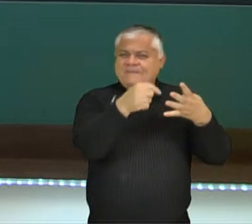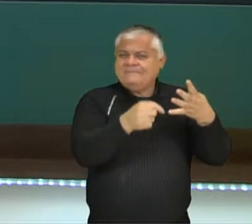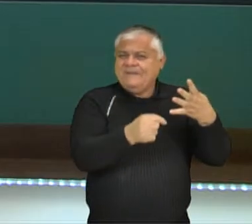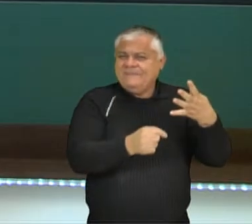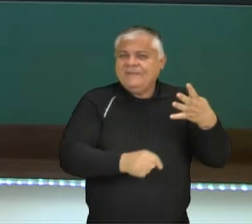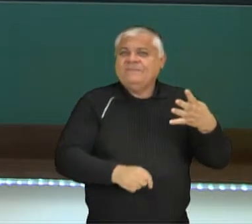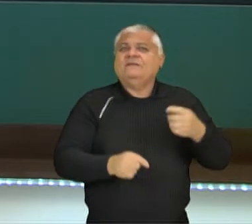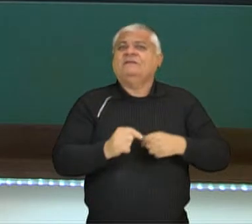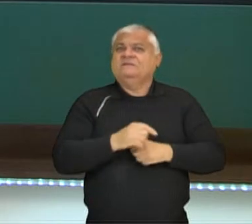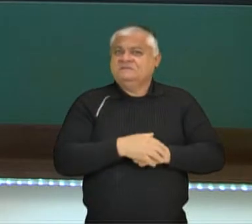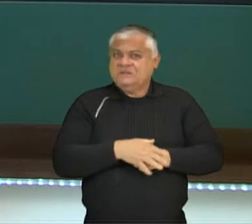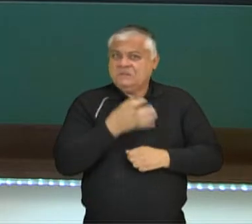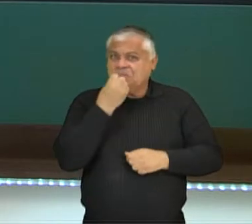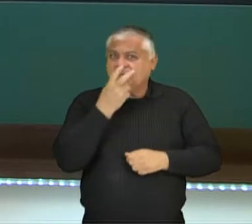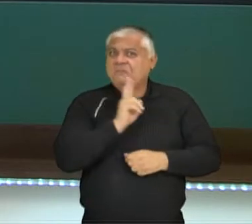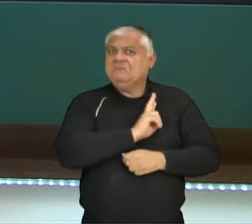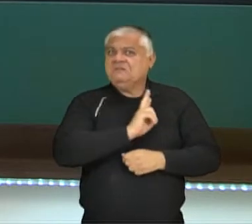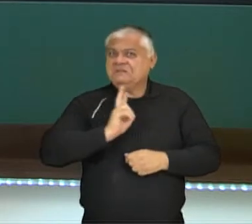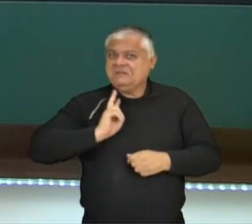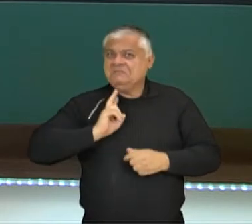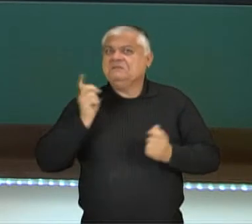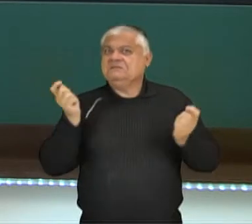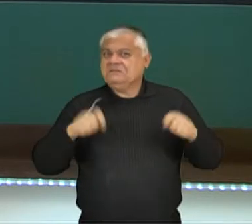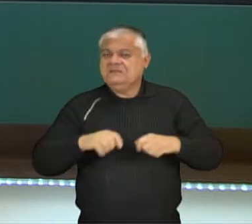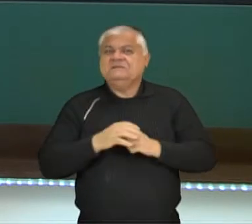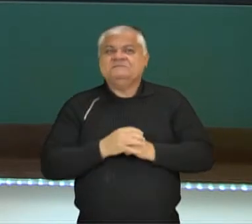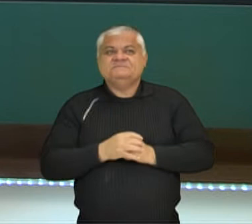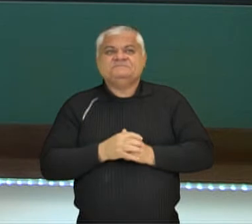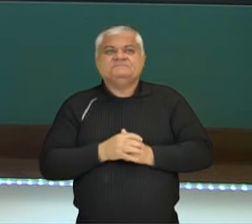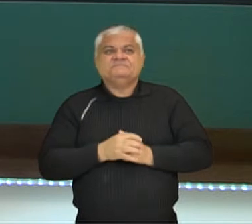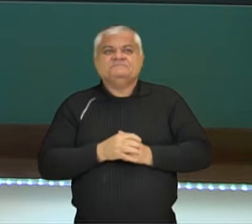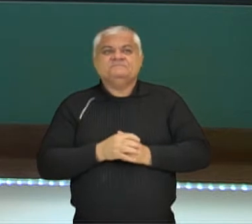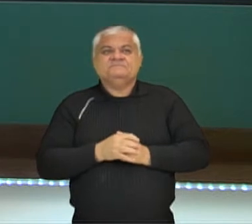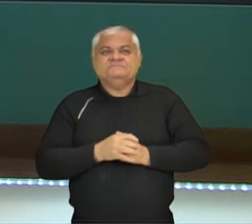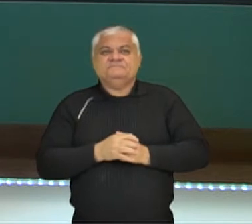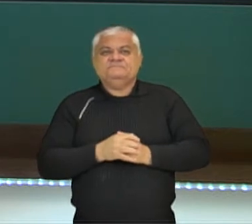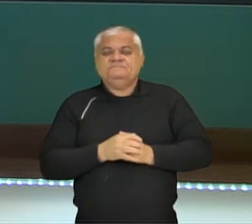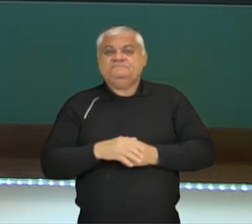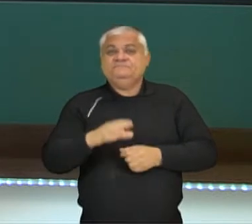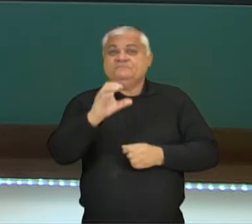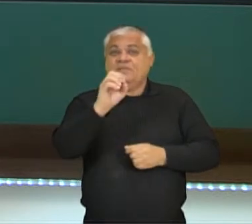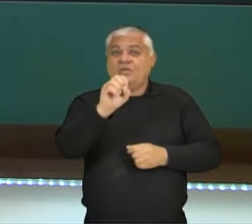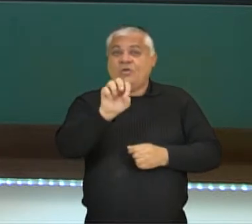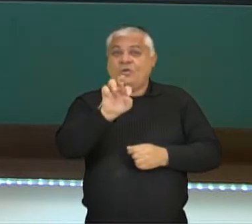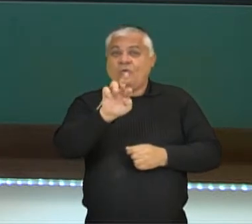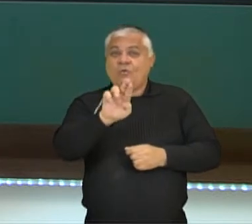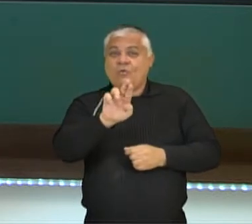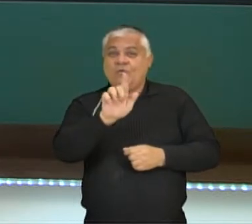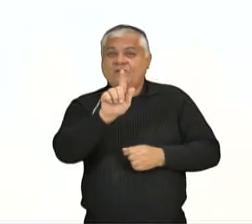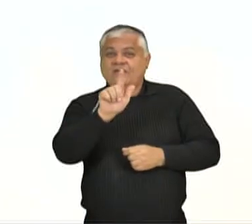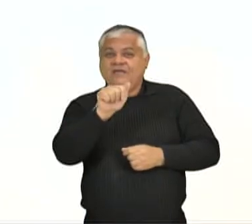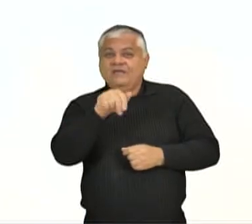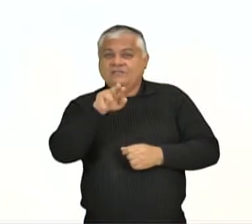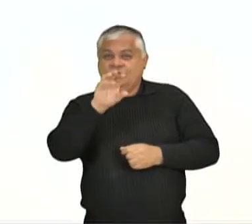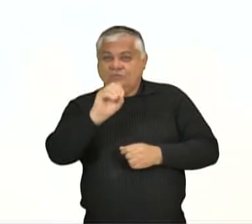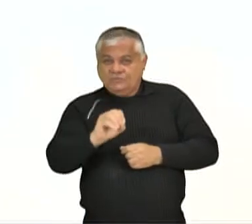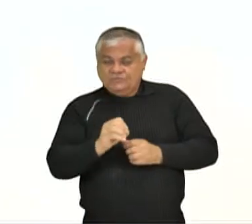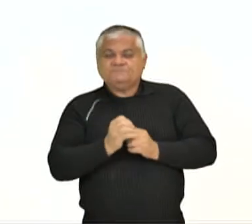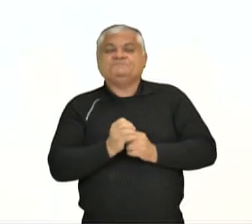o cobre. Olha só, melado de cana. E o açúcar orgânico, professora? O